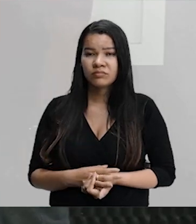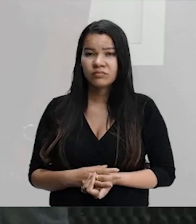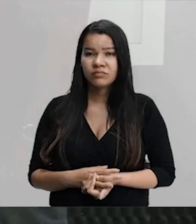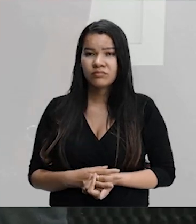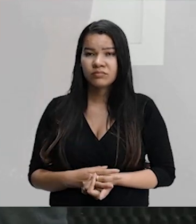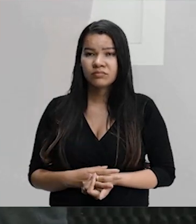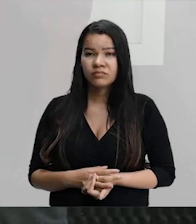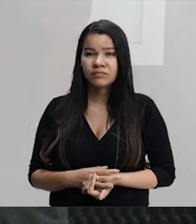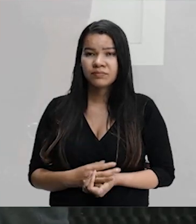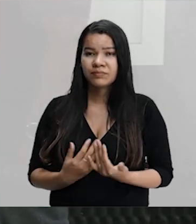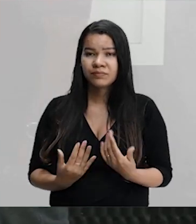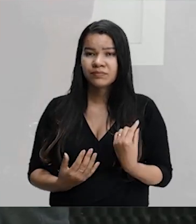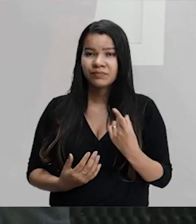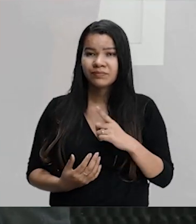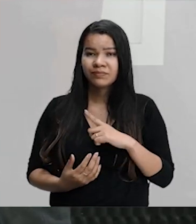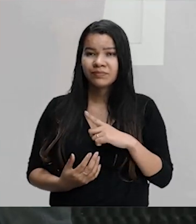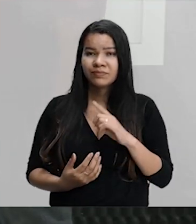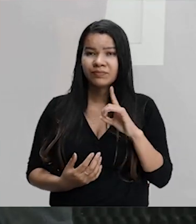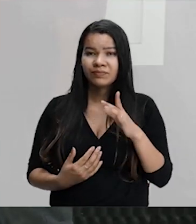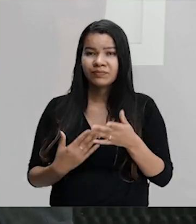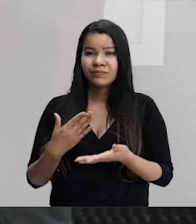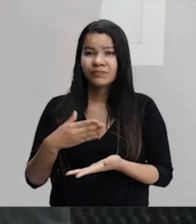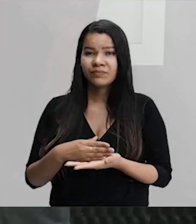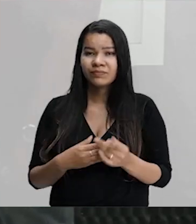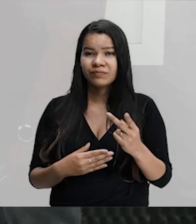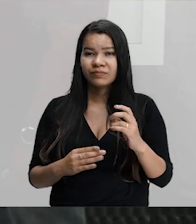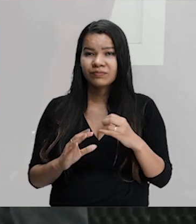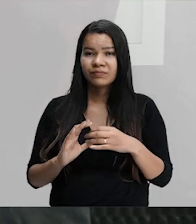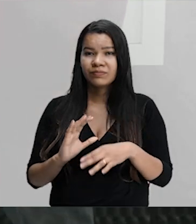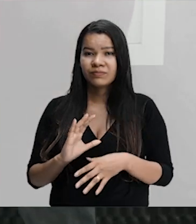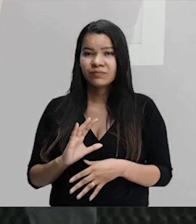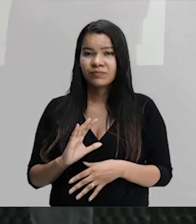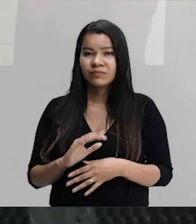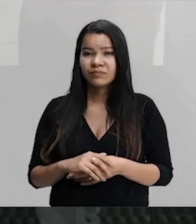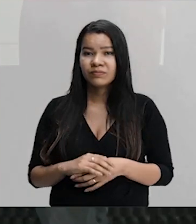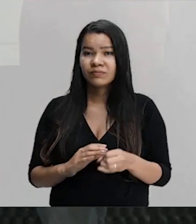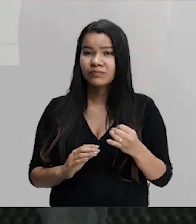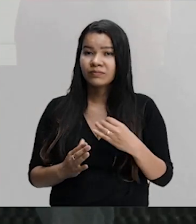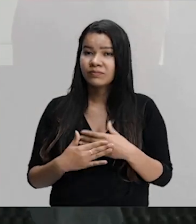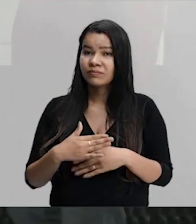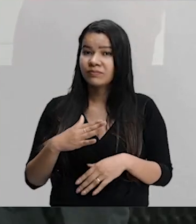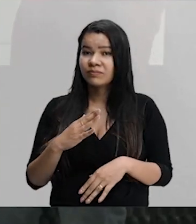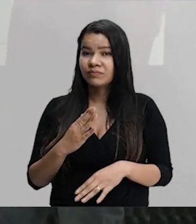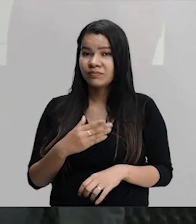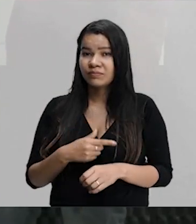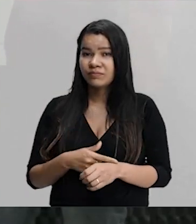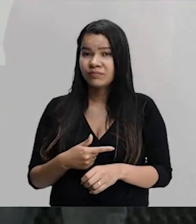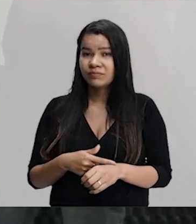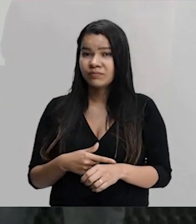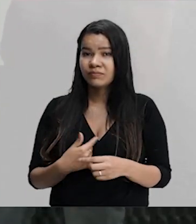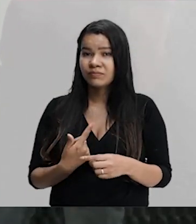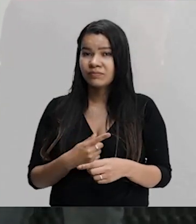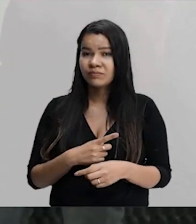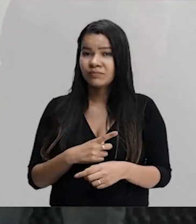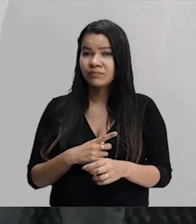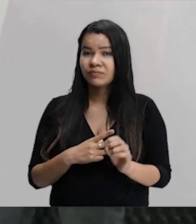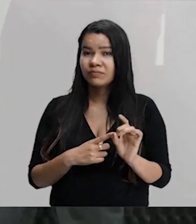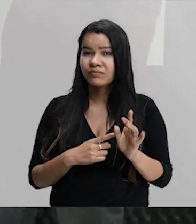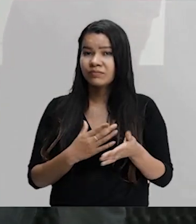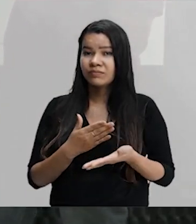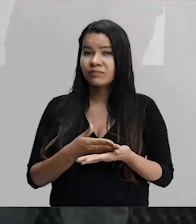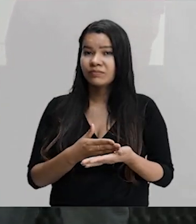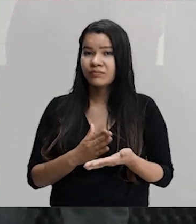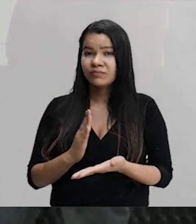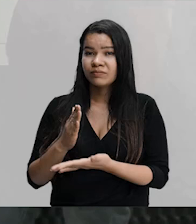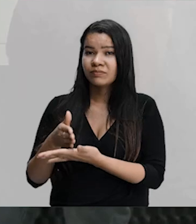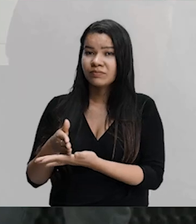Ok? Então, nós vamos ter só a metade dessa característica. Se passar mais um tempo, nós vamos ter a metade desta metade, que vai ser